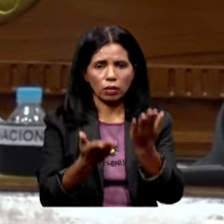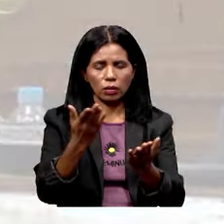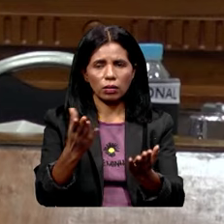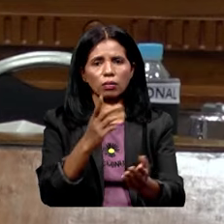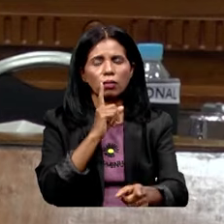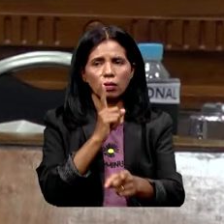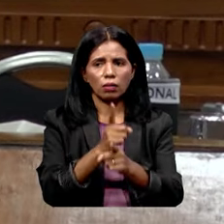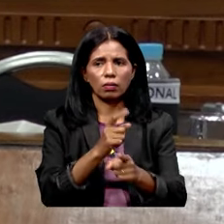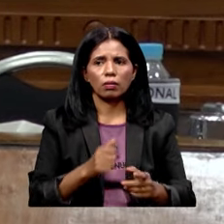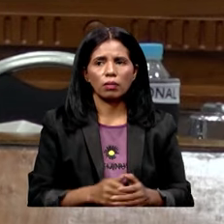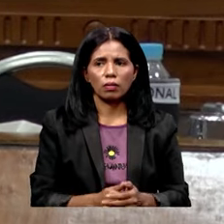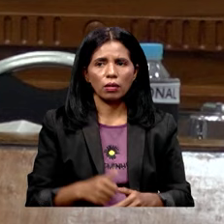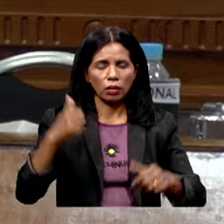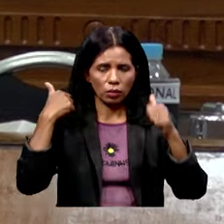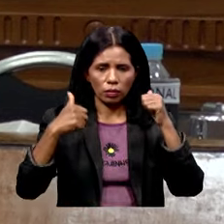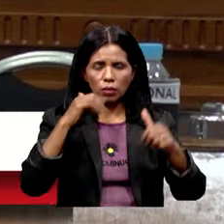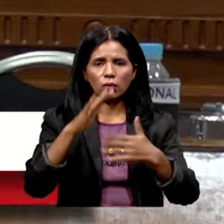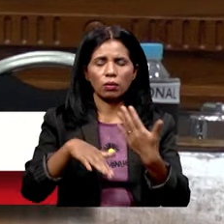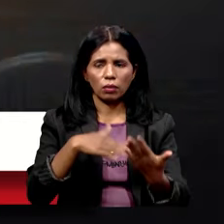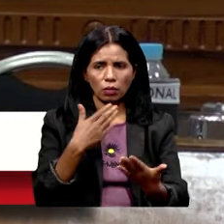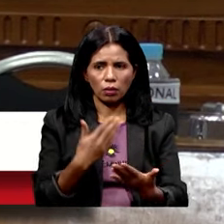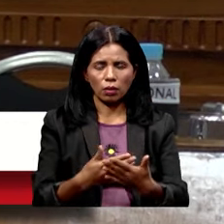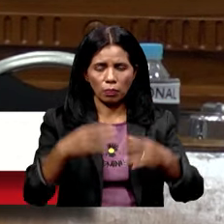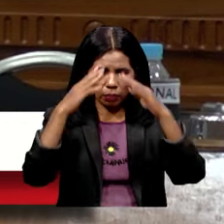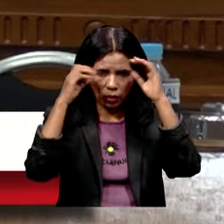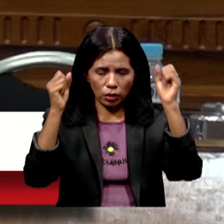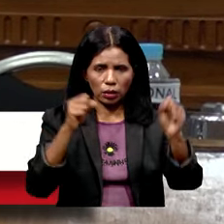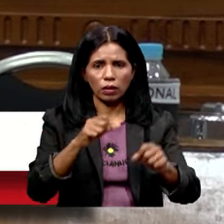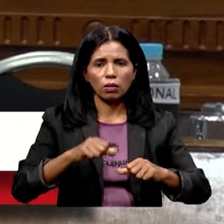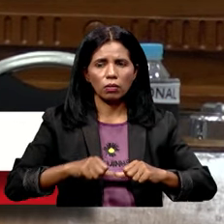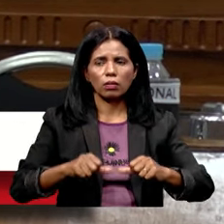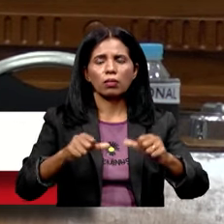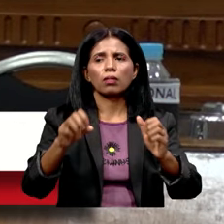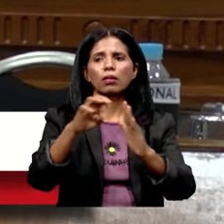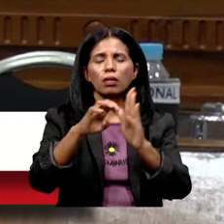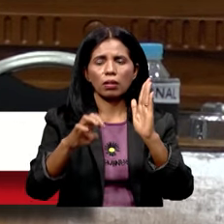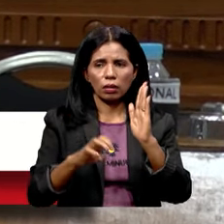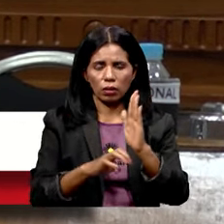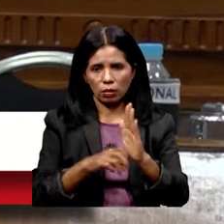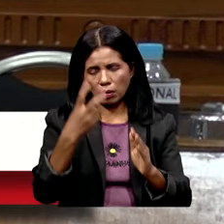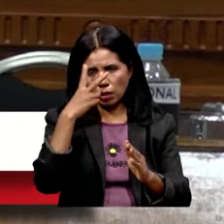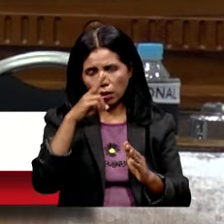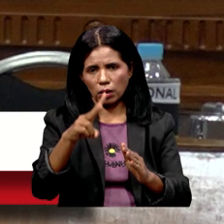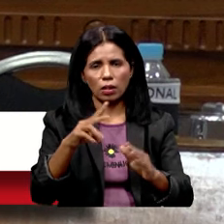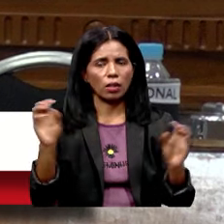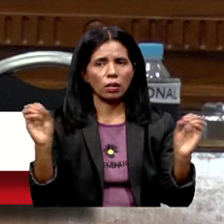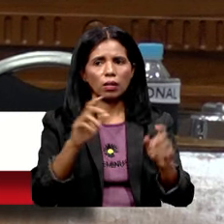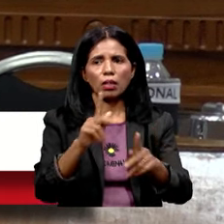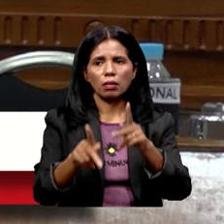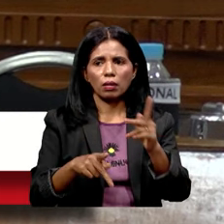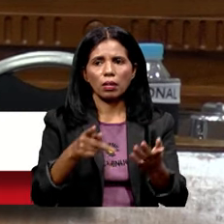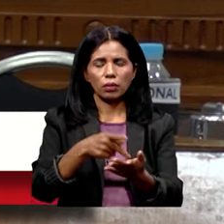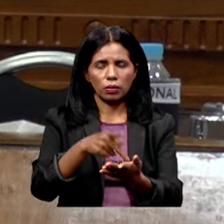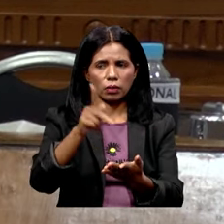rigoroso. Atividade rototo nebe maka presidente lao né, estado maka are laos ema maka to